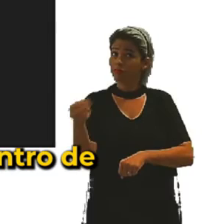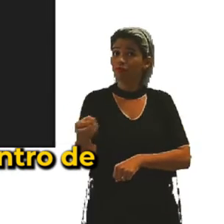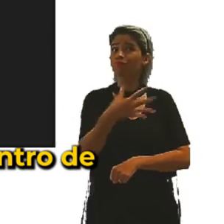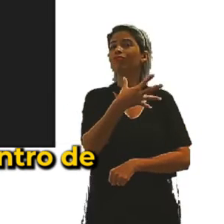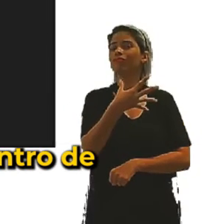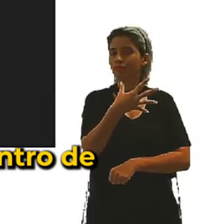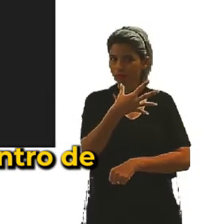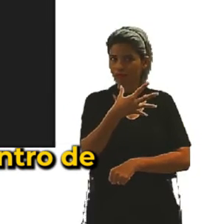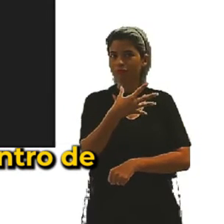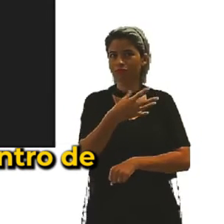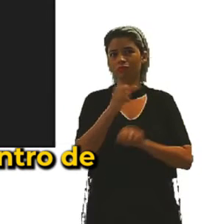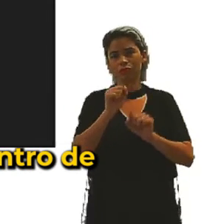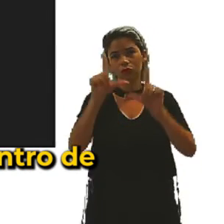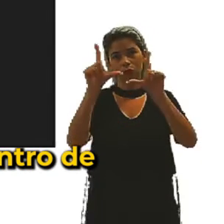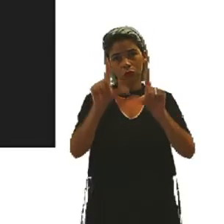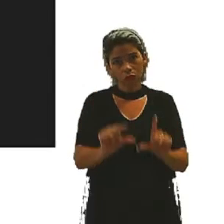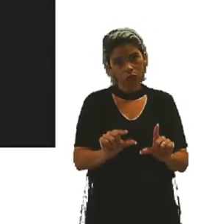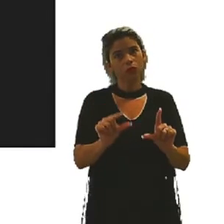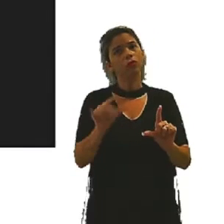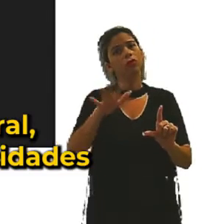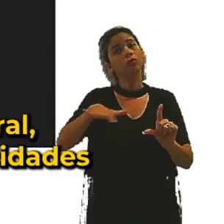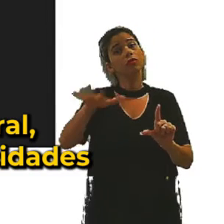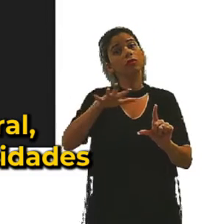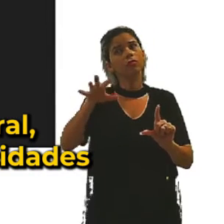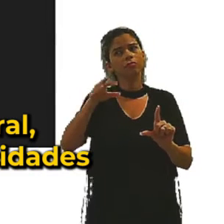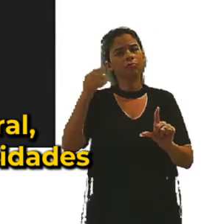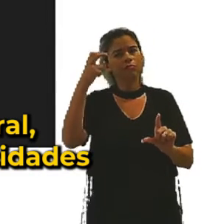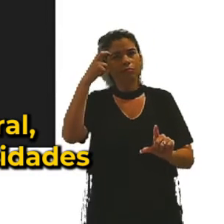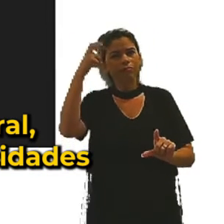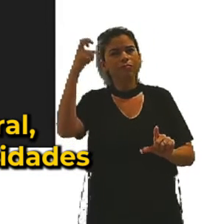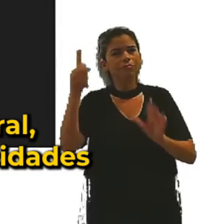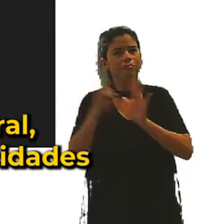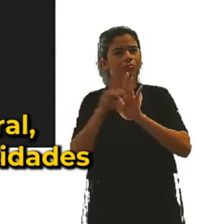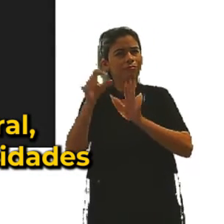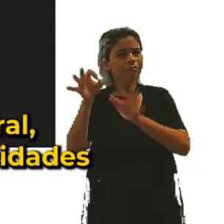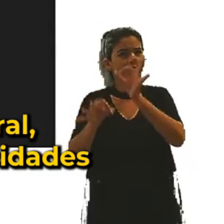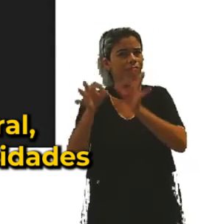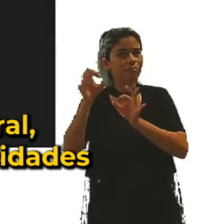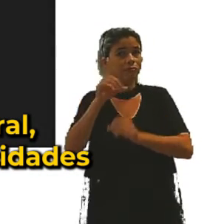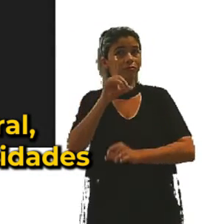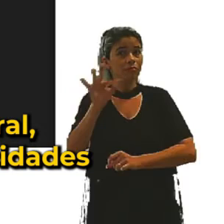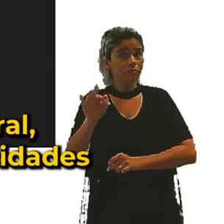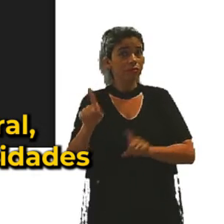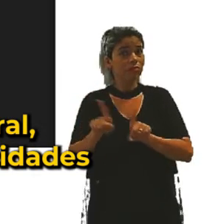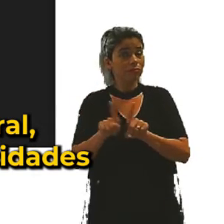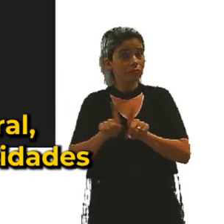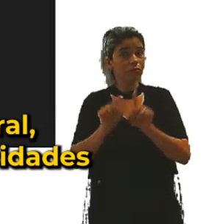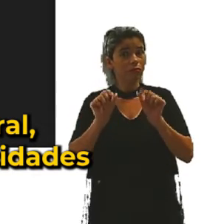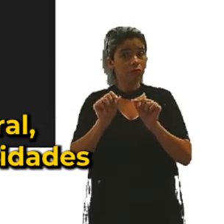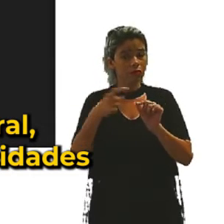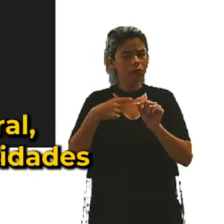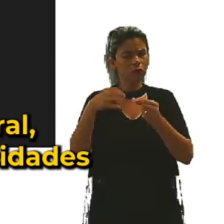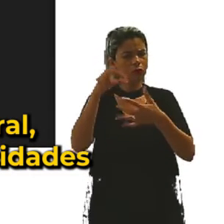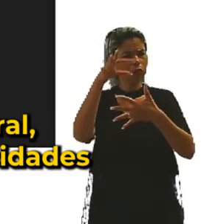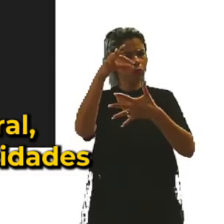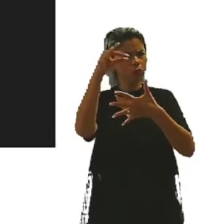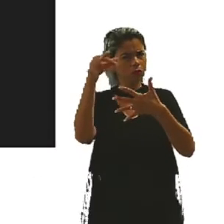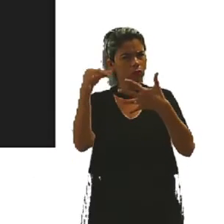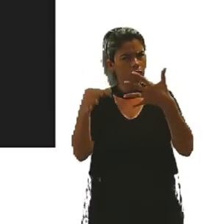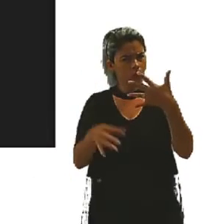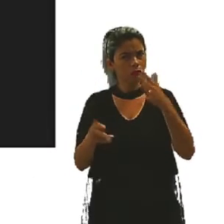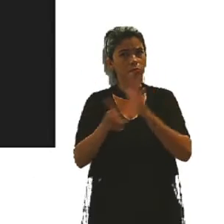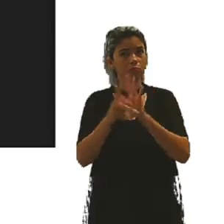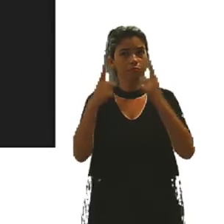inovadora, até do Centro de Inteligência, né, do Tribunal de Justiça do Distrito Federal, em nota técnica que disse que as especificidades da violência